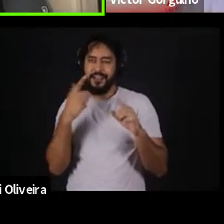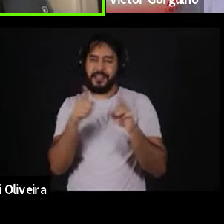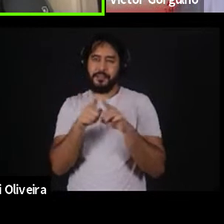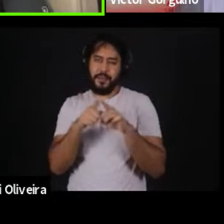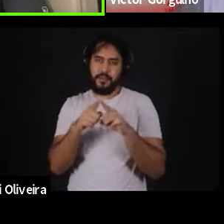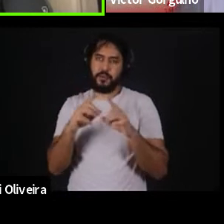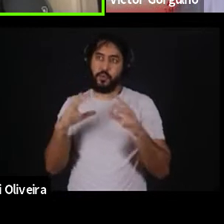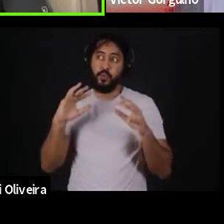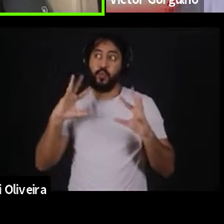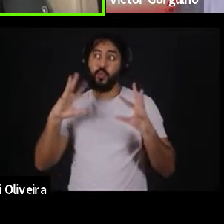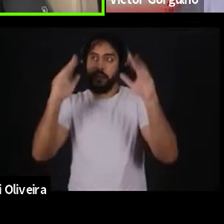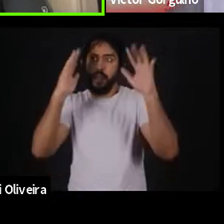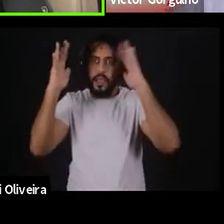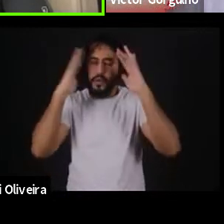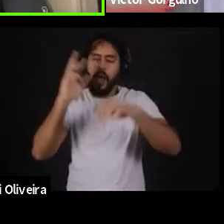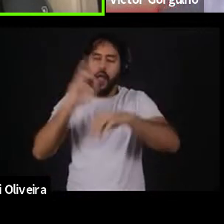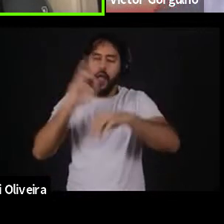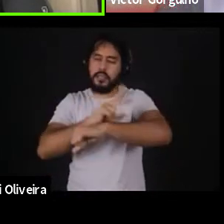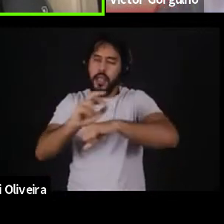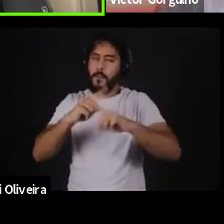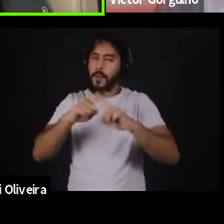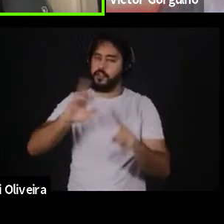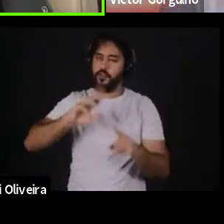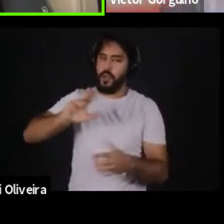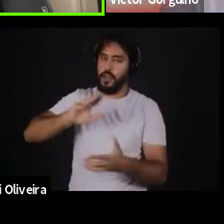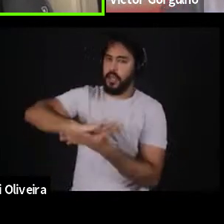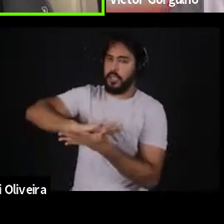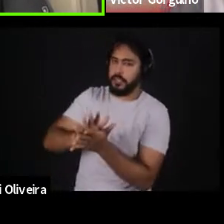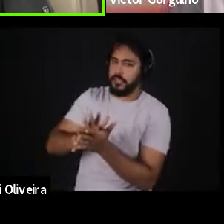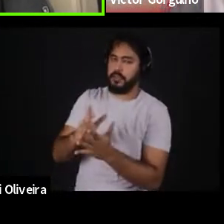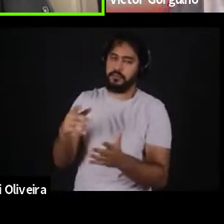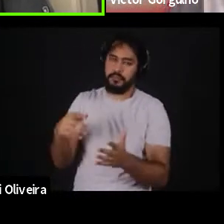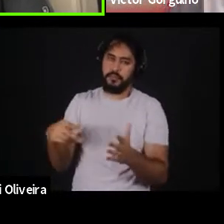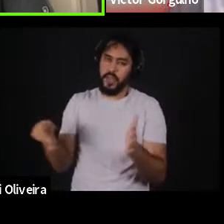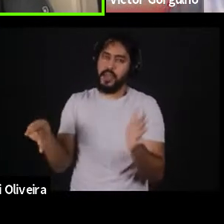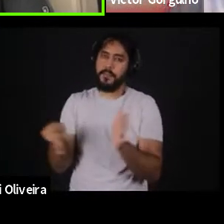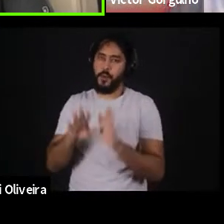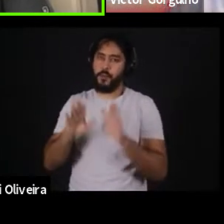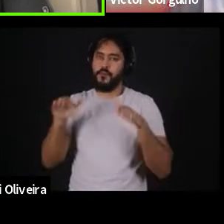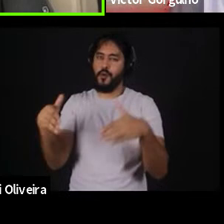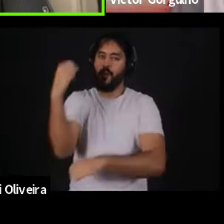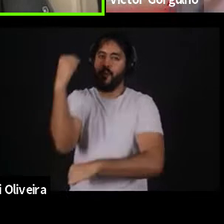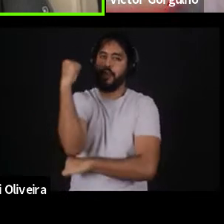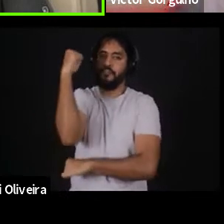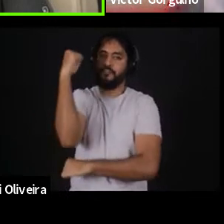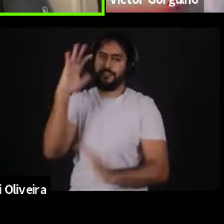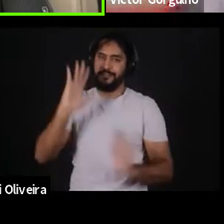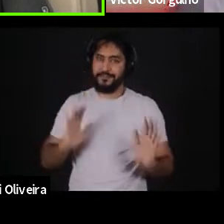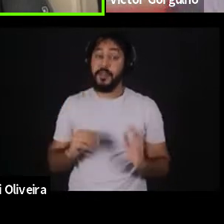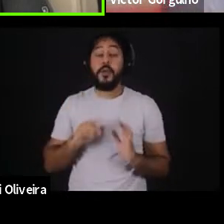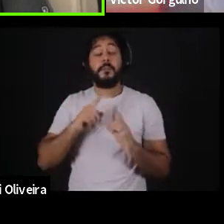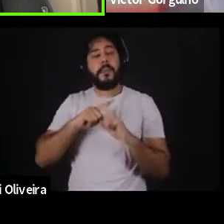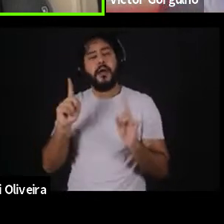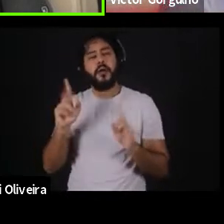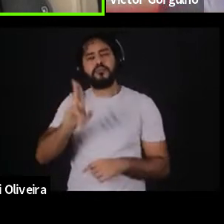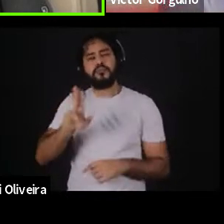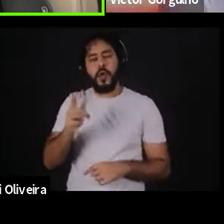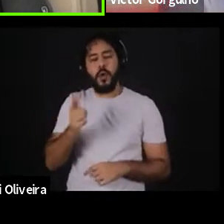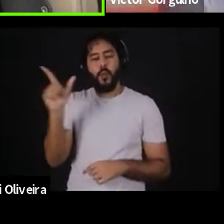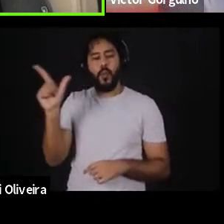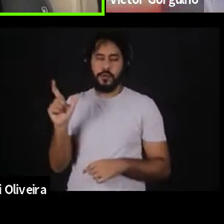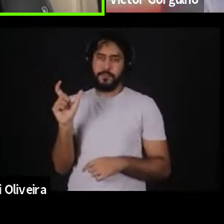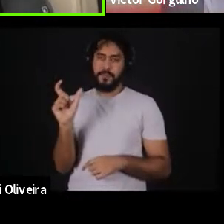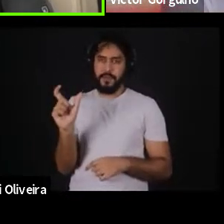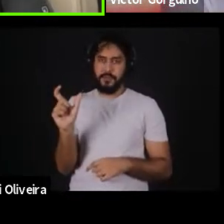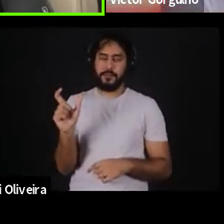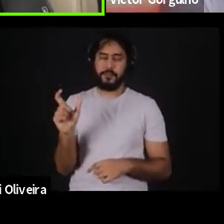de dimensões de vida e de afirmação de resistência, né? Então, vamos usar outra palavra, dizendo que vocês,